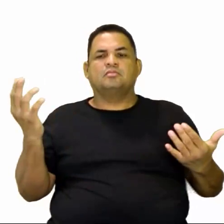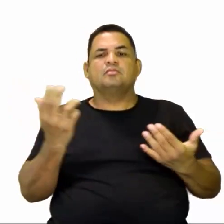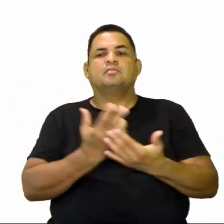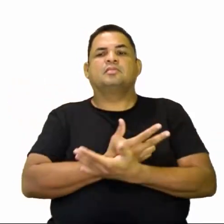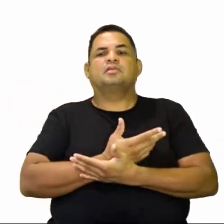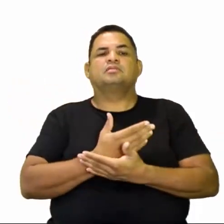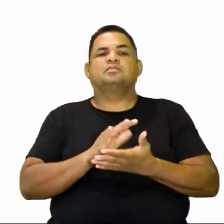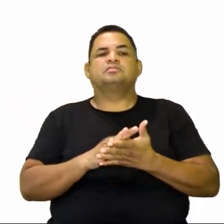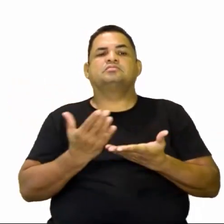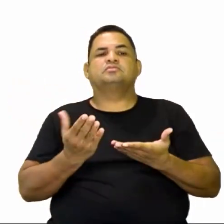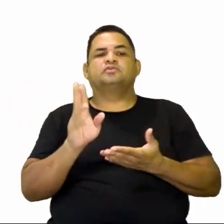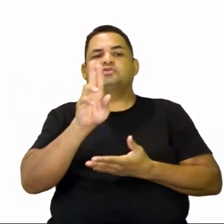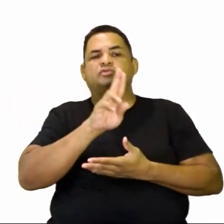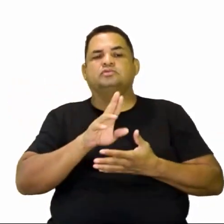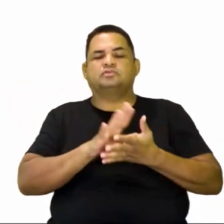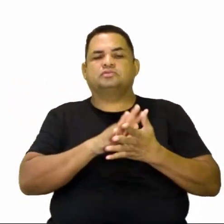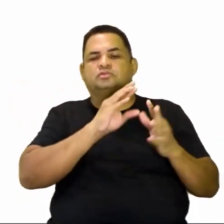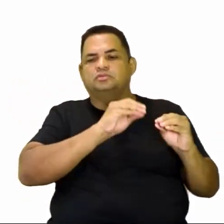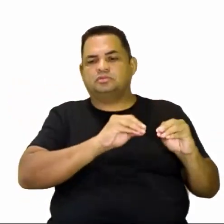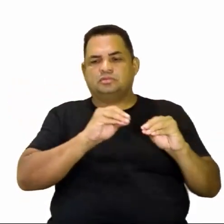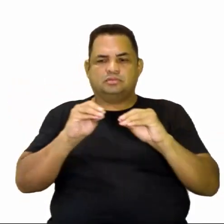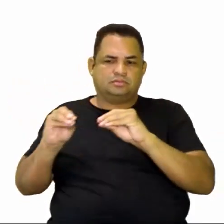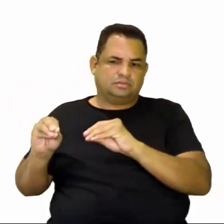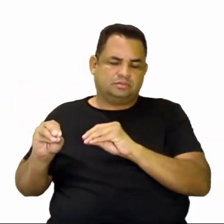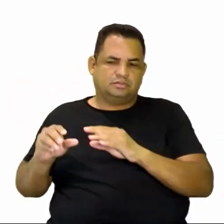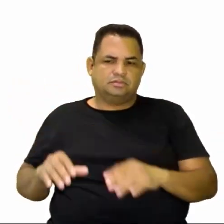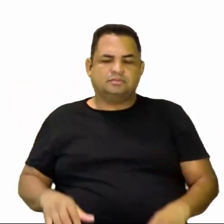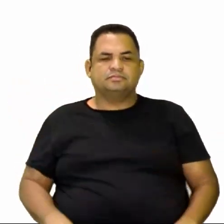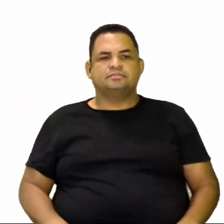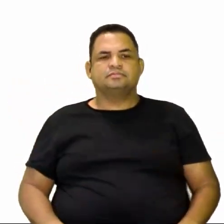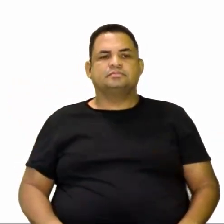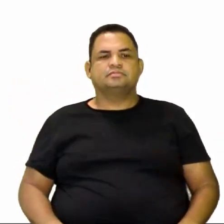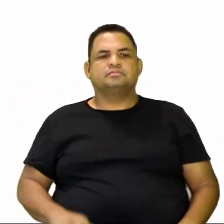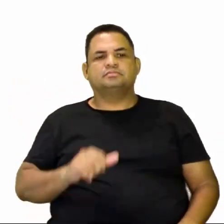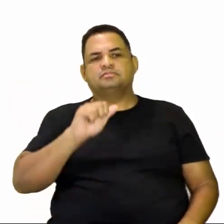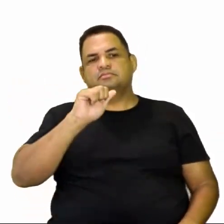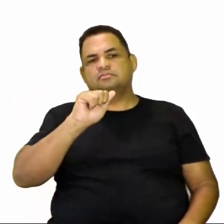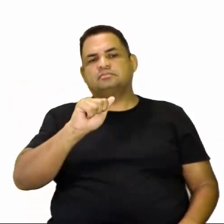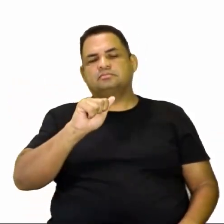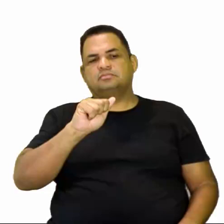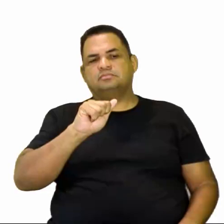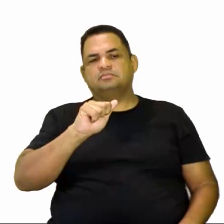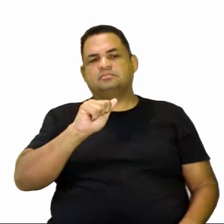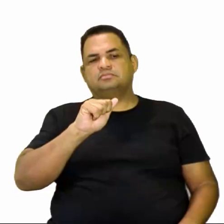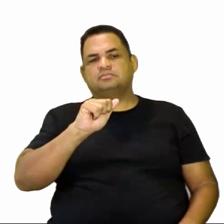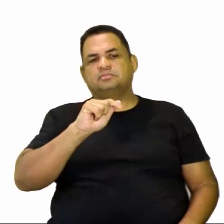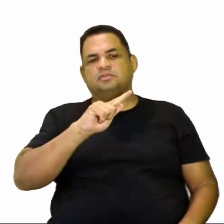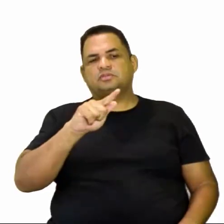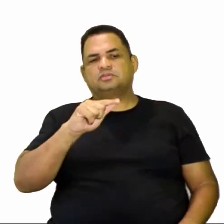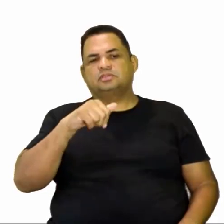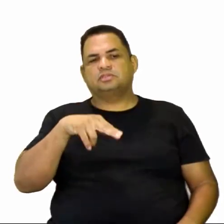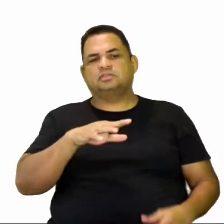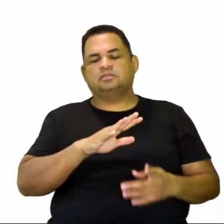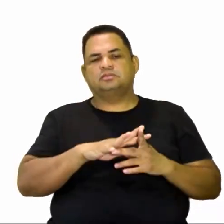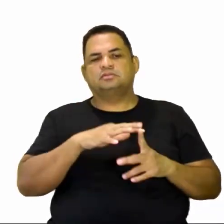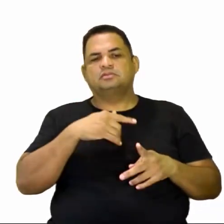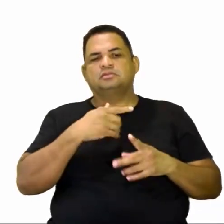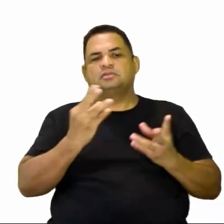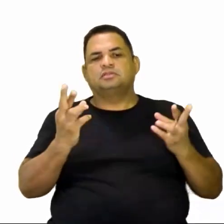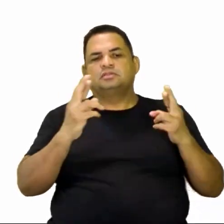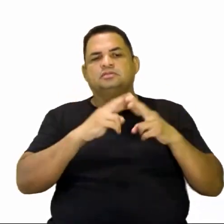ocorre por deslocamento? Será que é a letra A, onde o zinco vai reagir com ácido